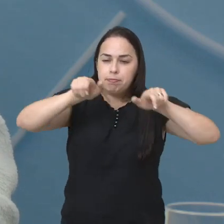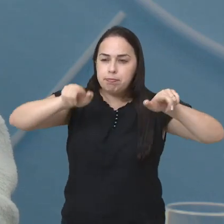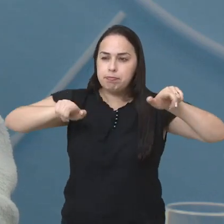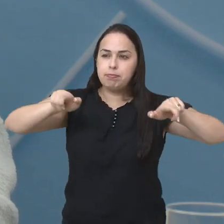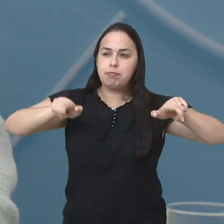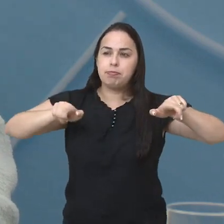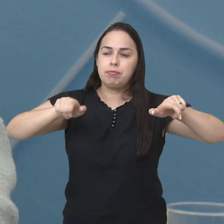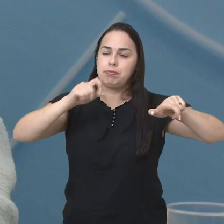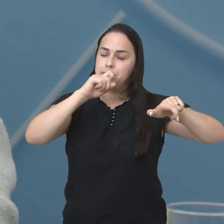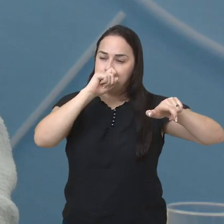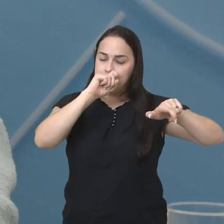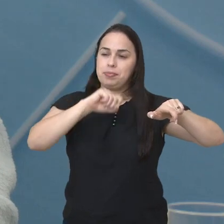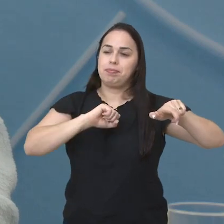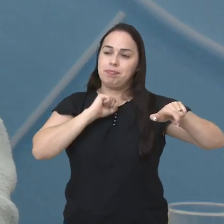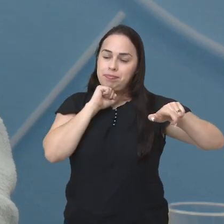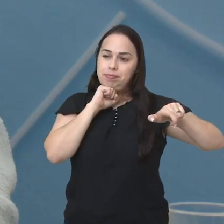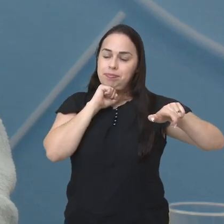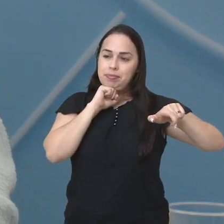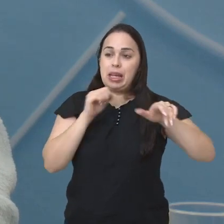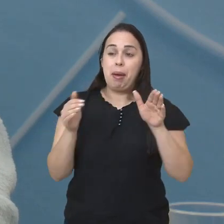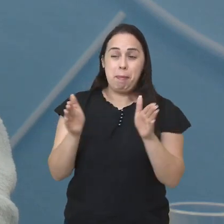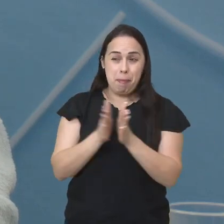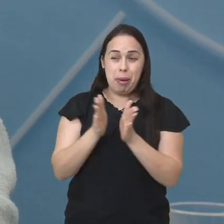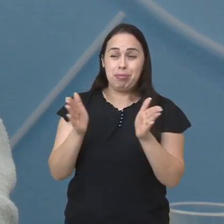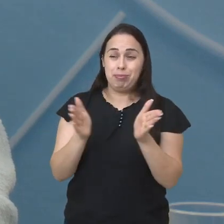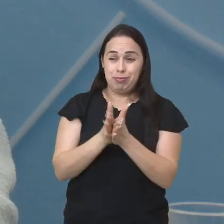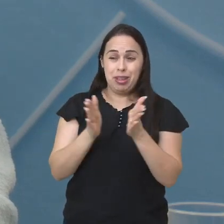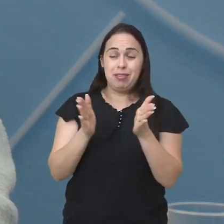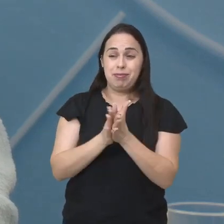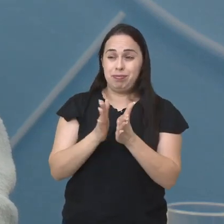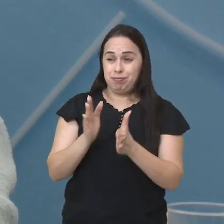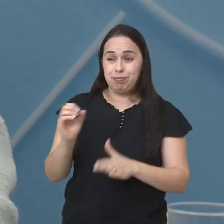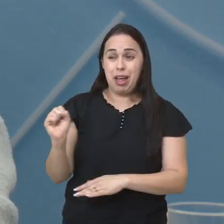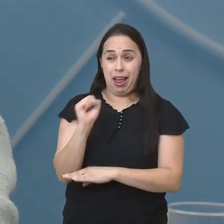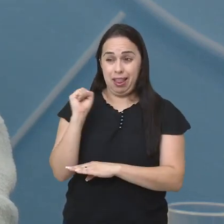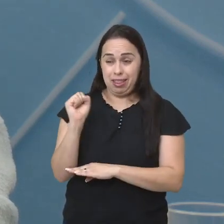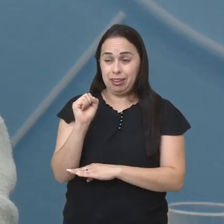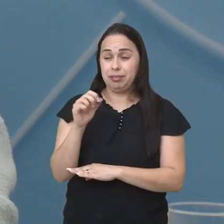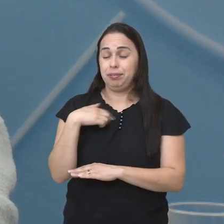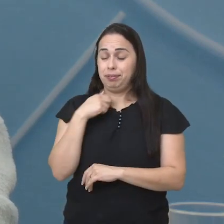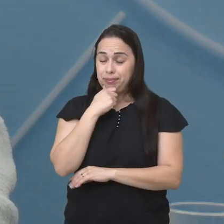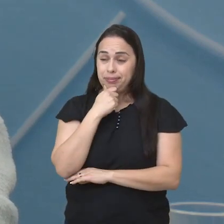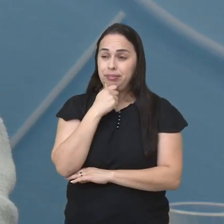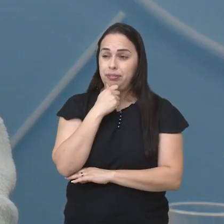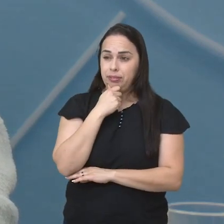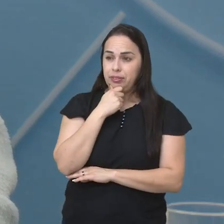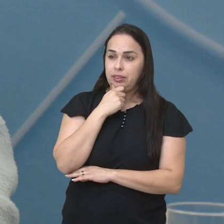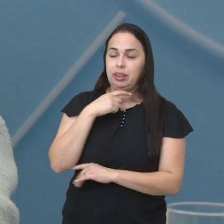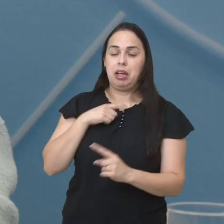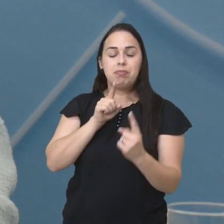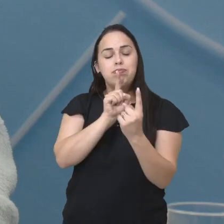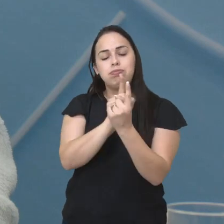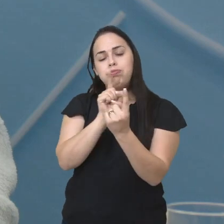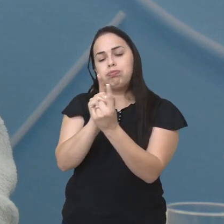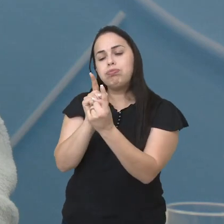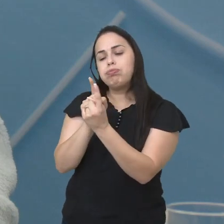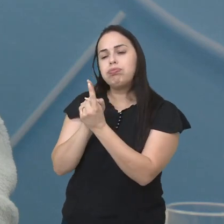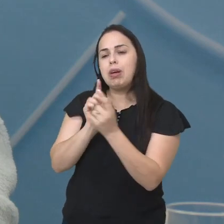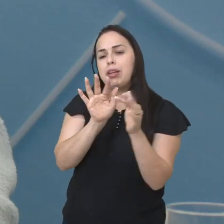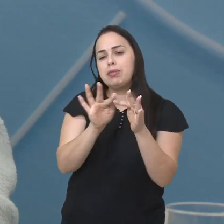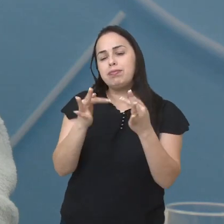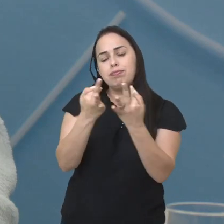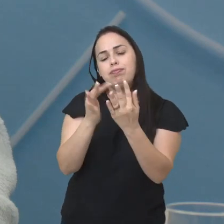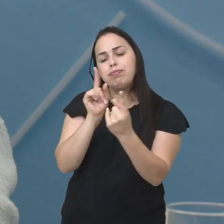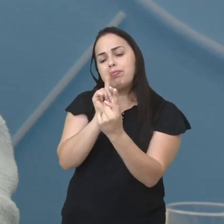pessoas em situação realmente de extrema pobreza, extrema mesmo, de atender famílias